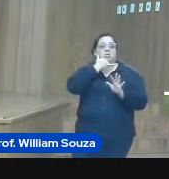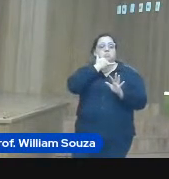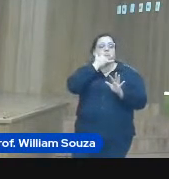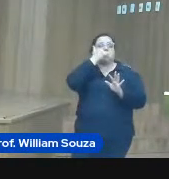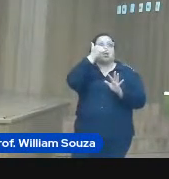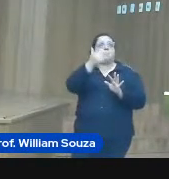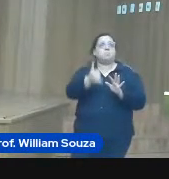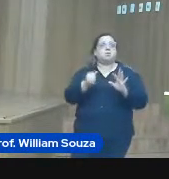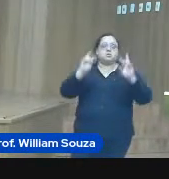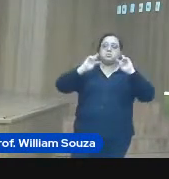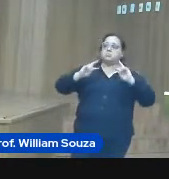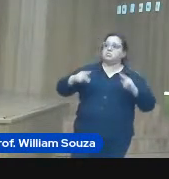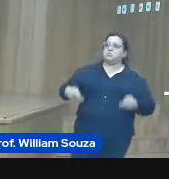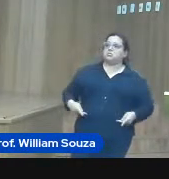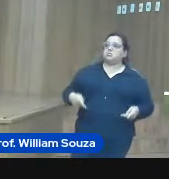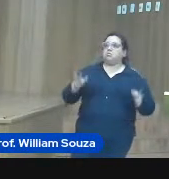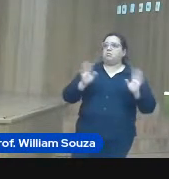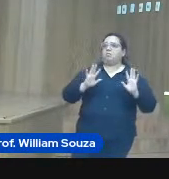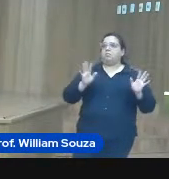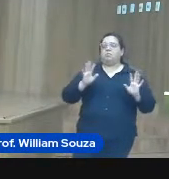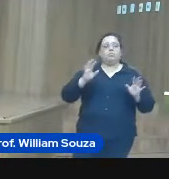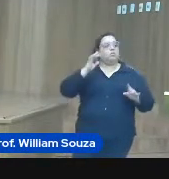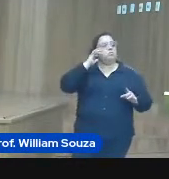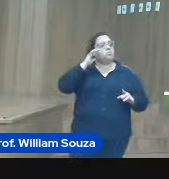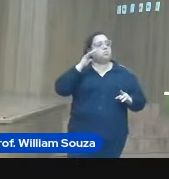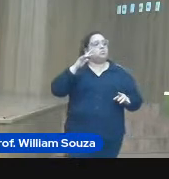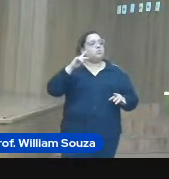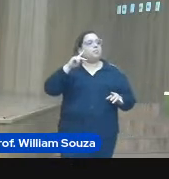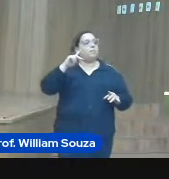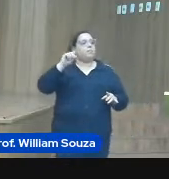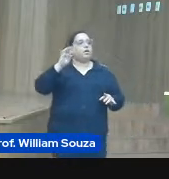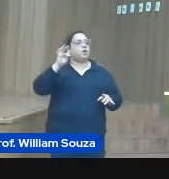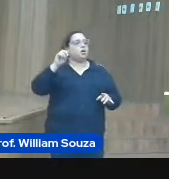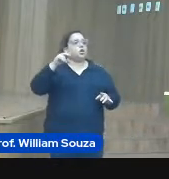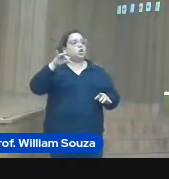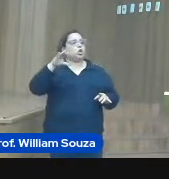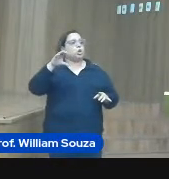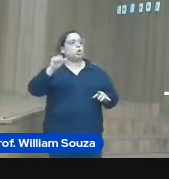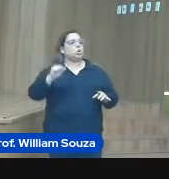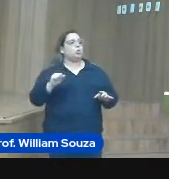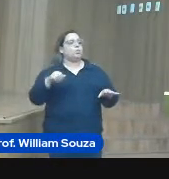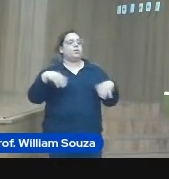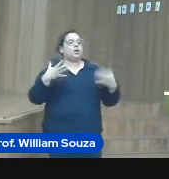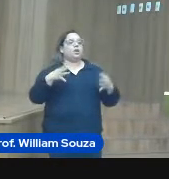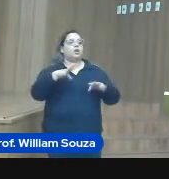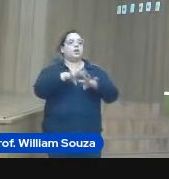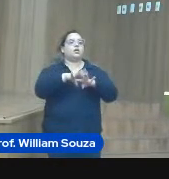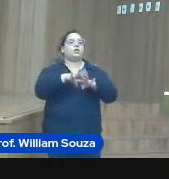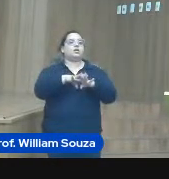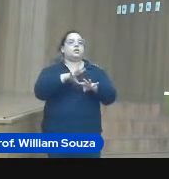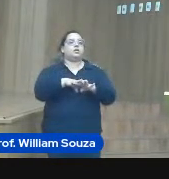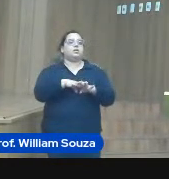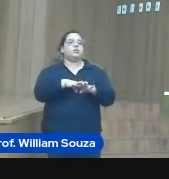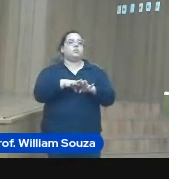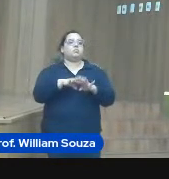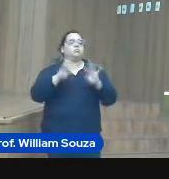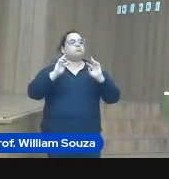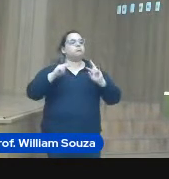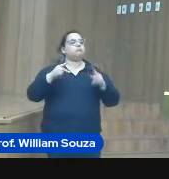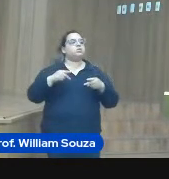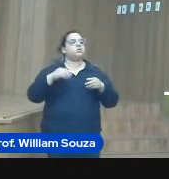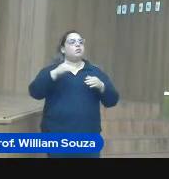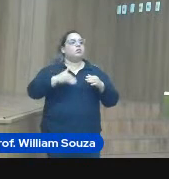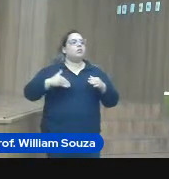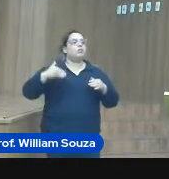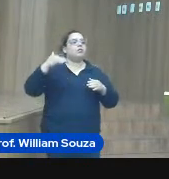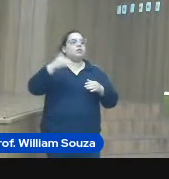de, humanidade não importa, porque vem depois. Então, é uma matemática inumana, extra-humana.